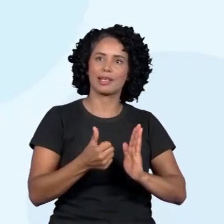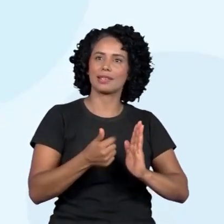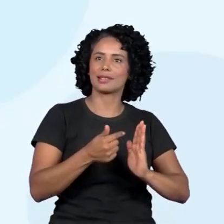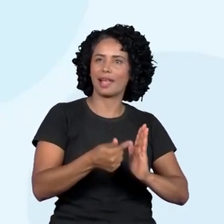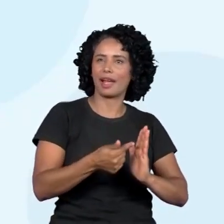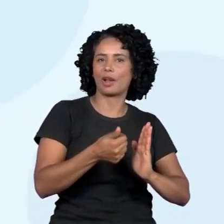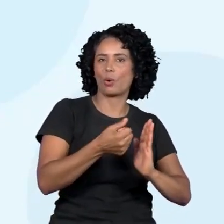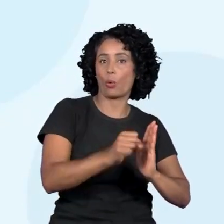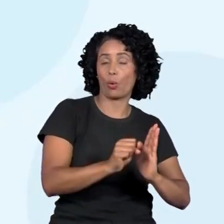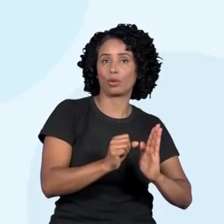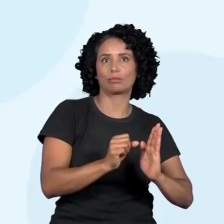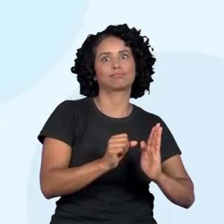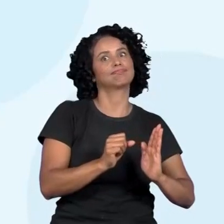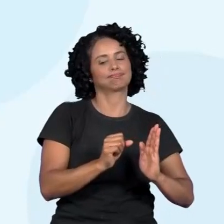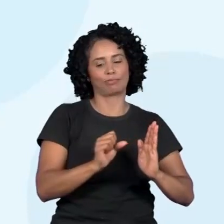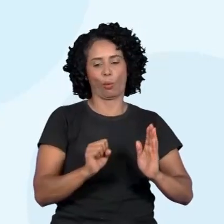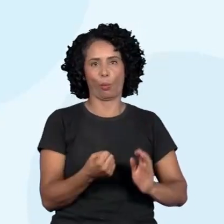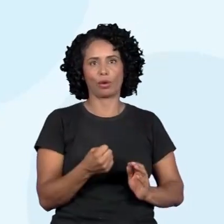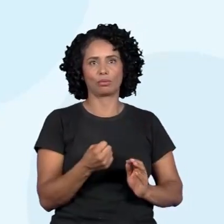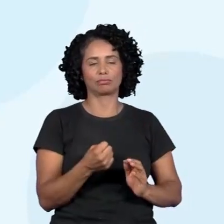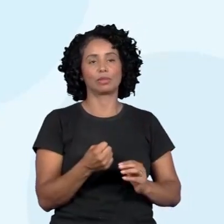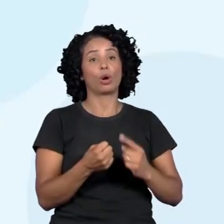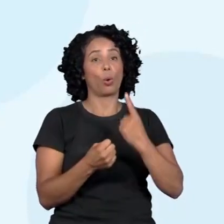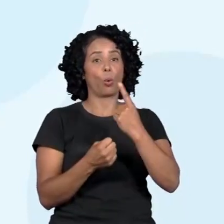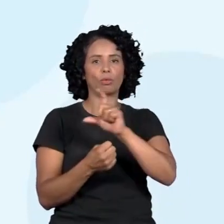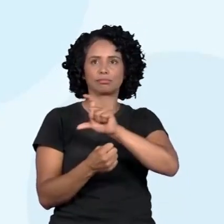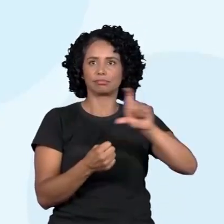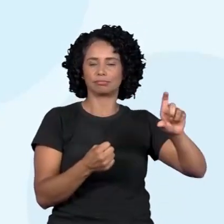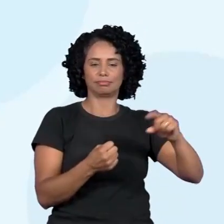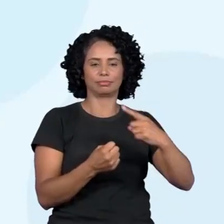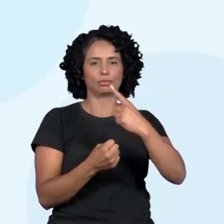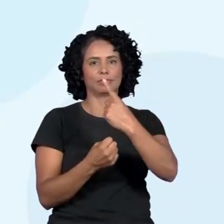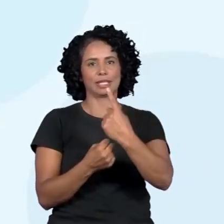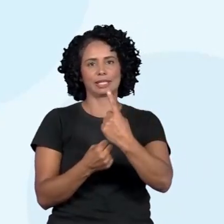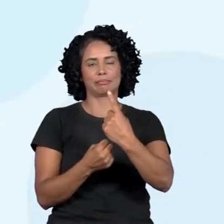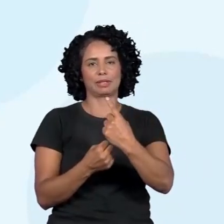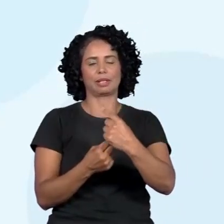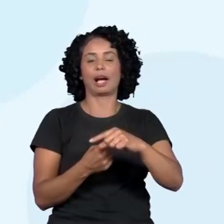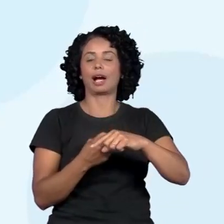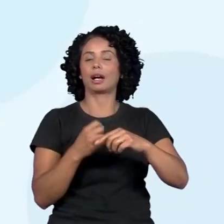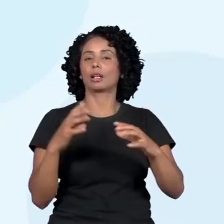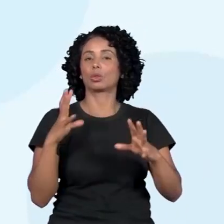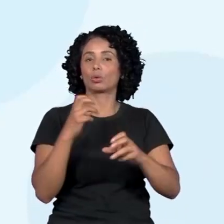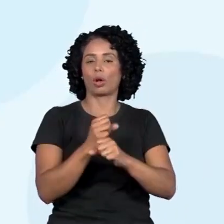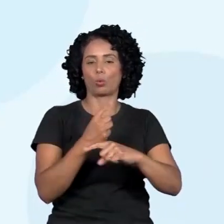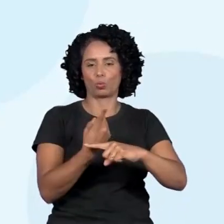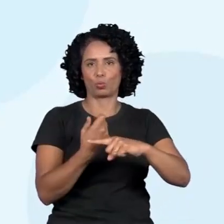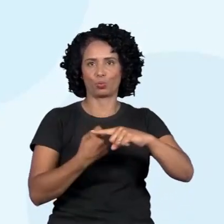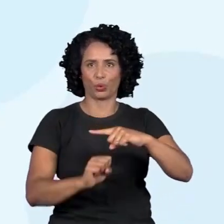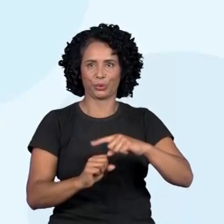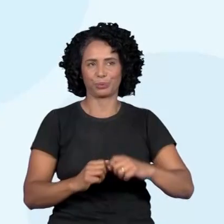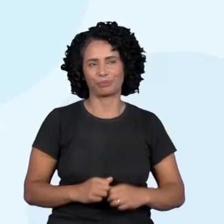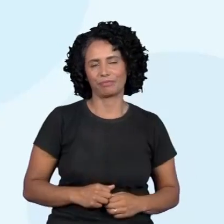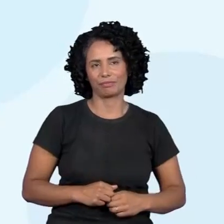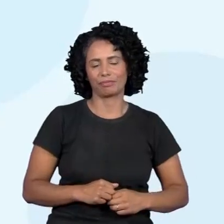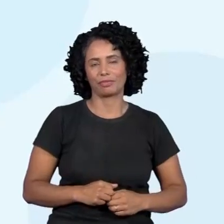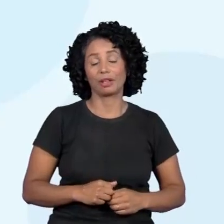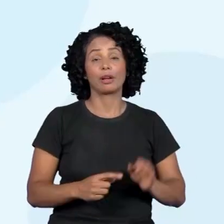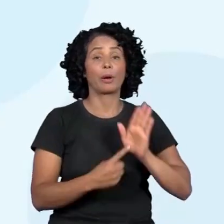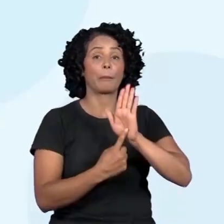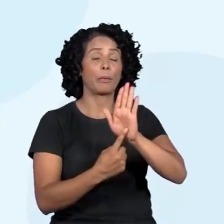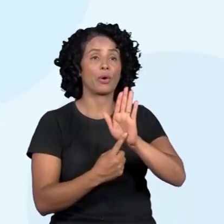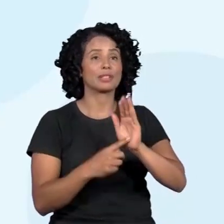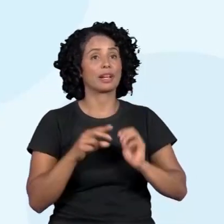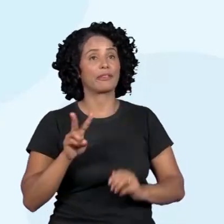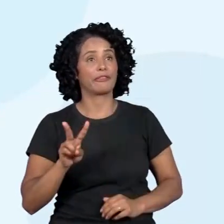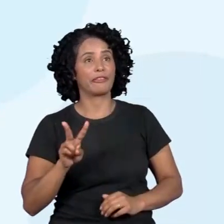afirmação for verdadeira e F se a afirmação for falsa, ok? Aí olha